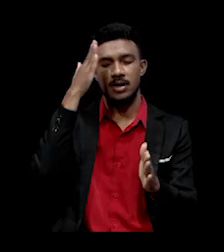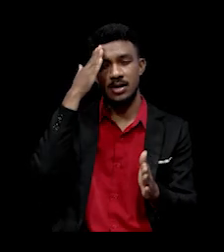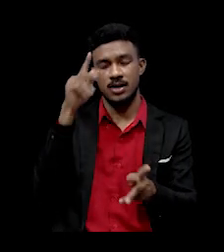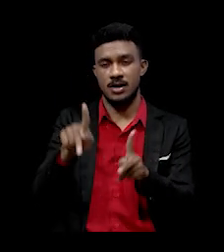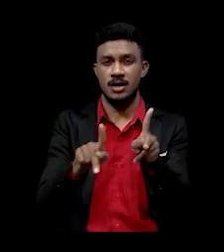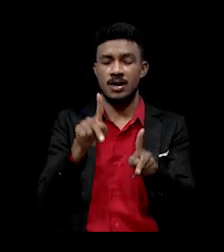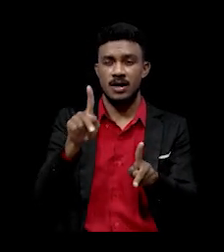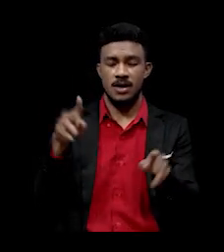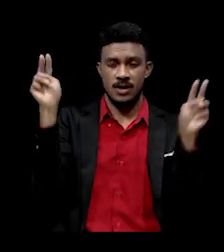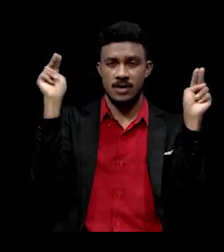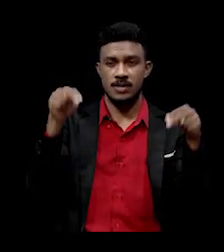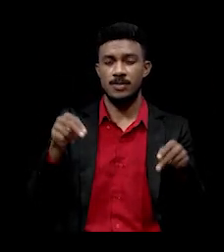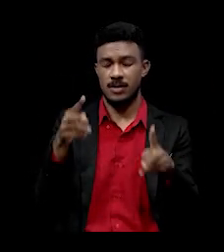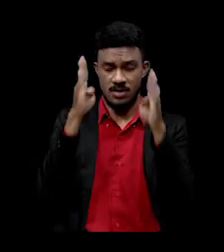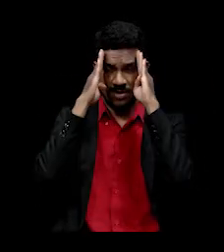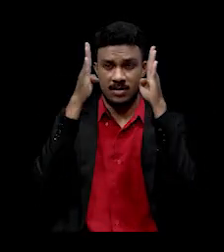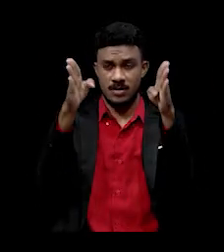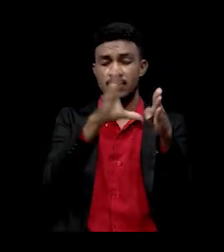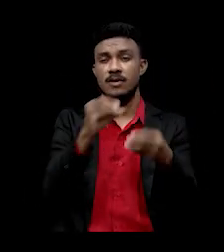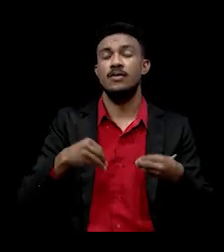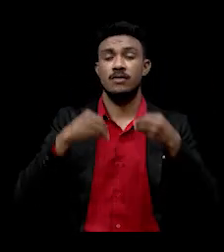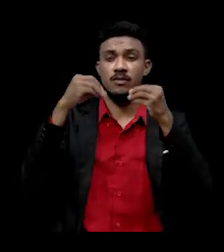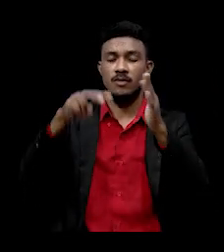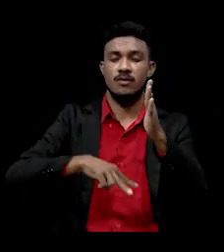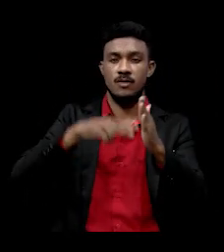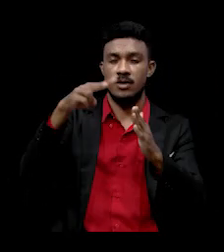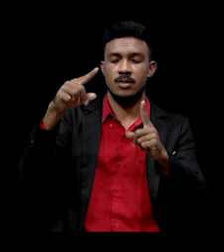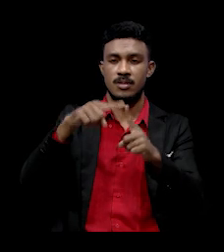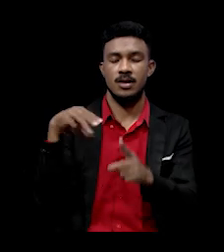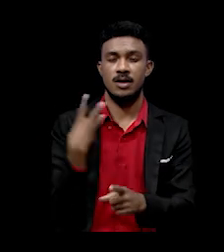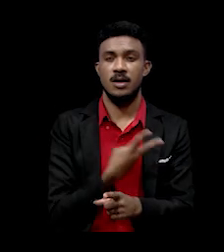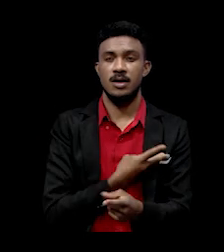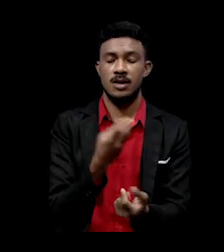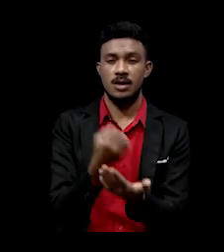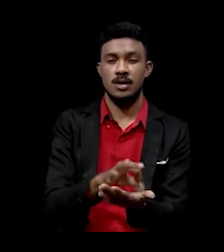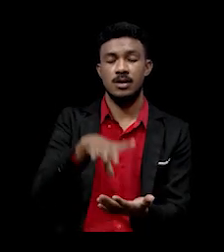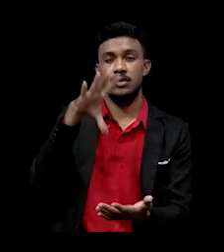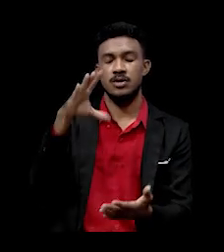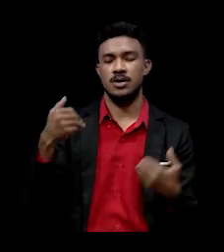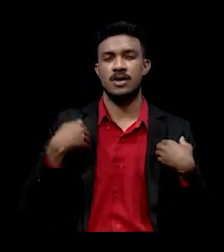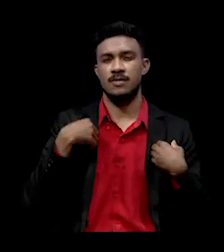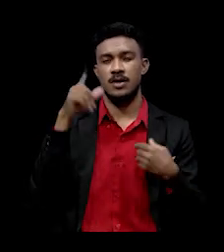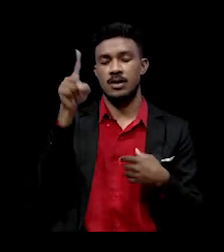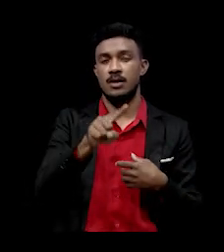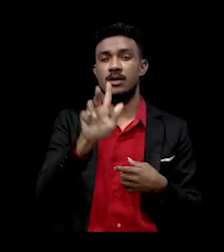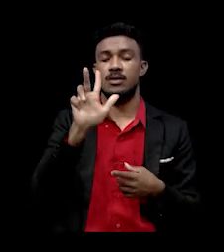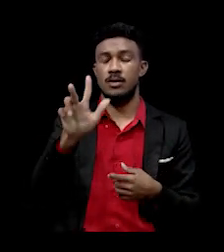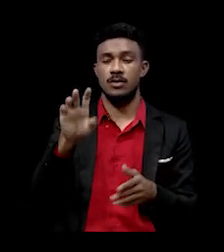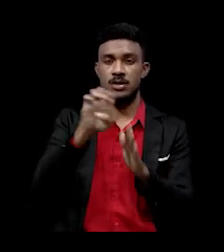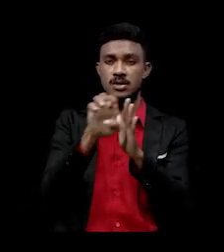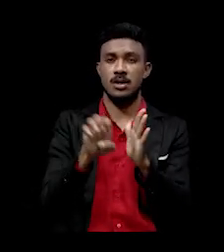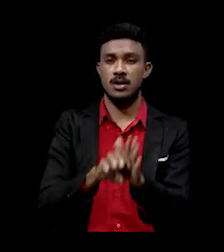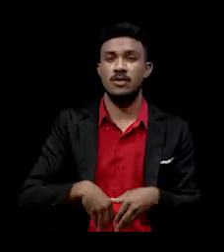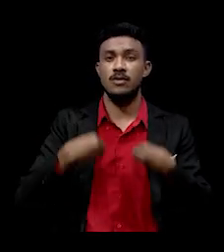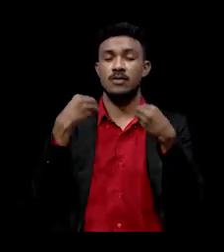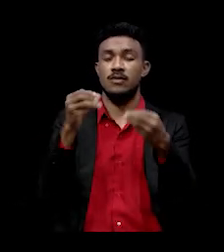necessidade atu tau matan diak no fo valor baita nerai no riku soin. Alinea tolu, Estado tem que fosai buat